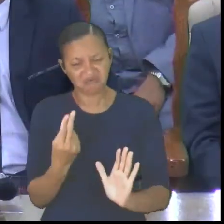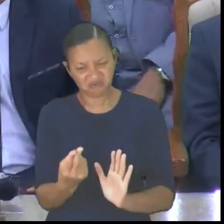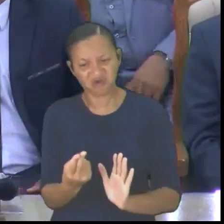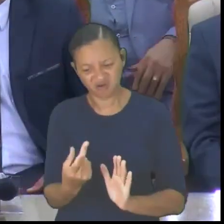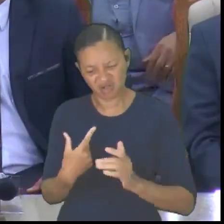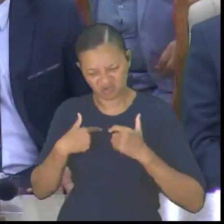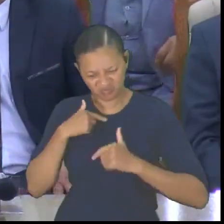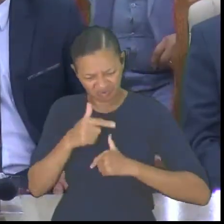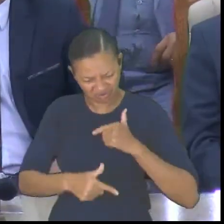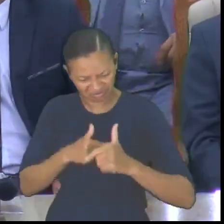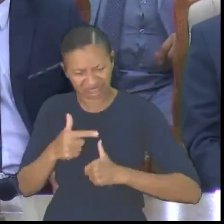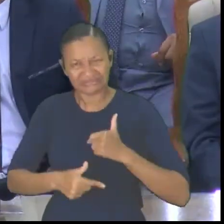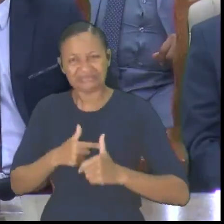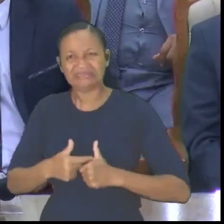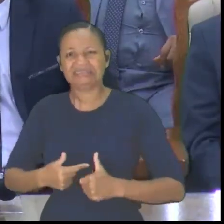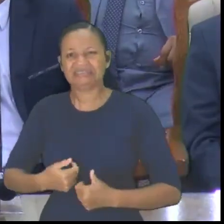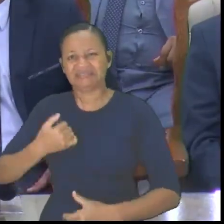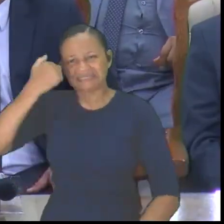me desgastar,